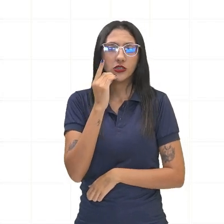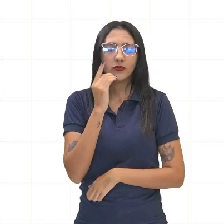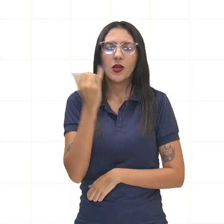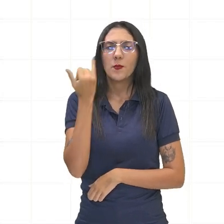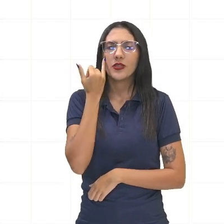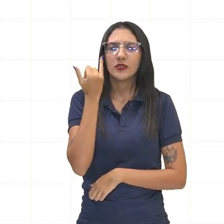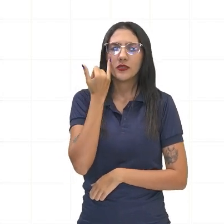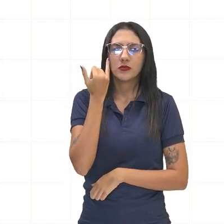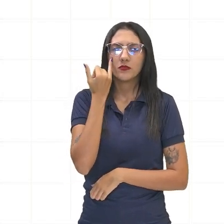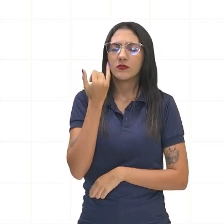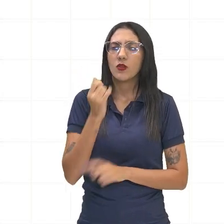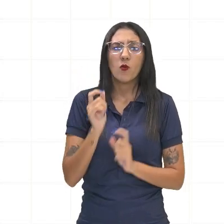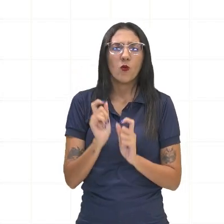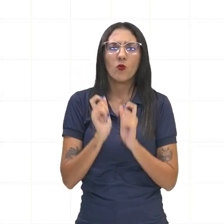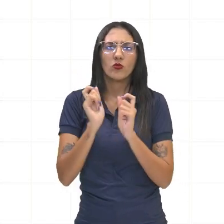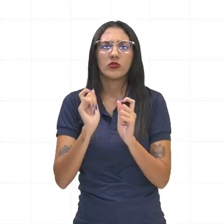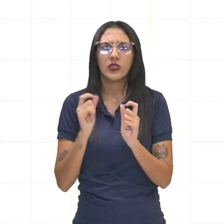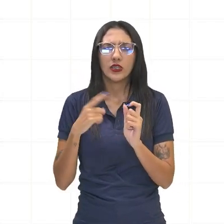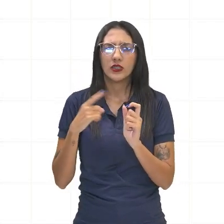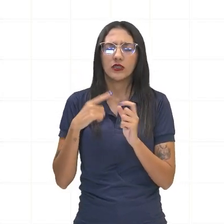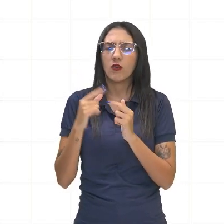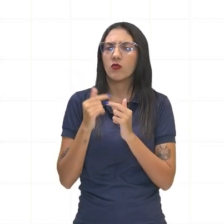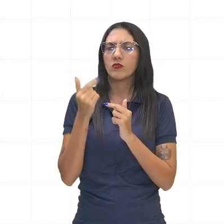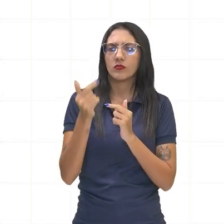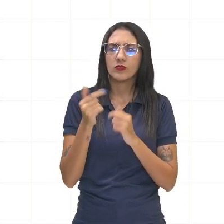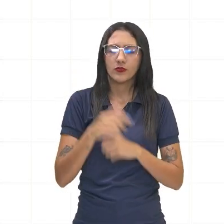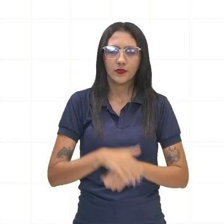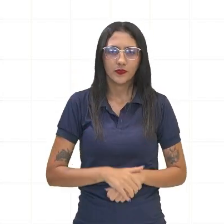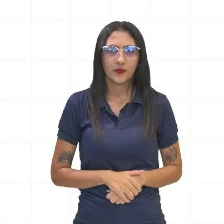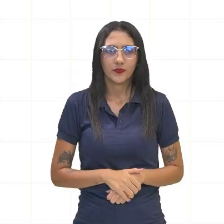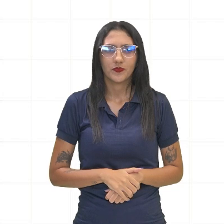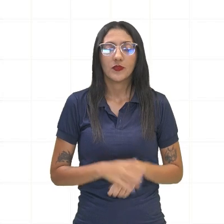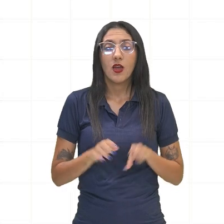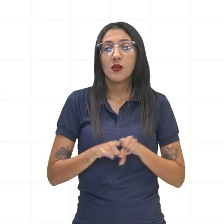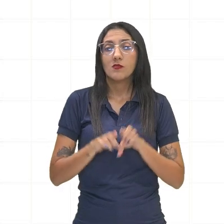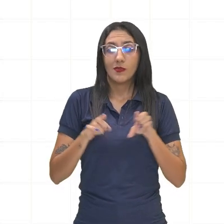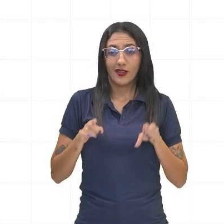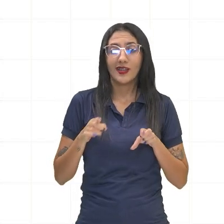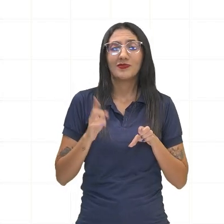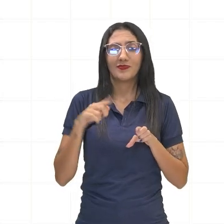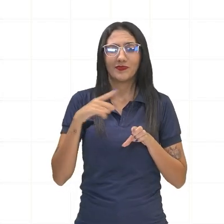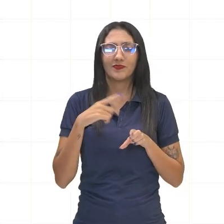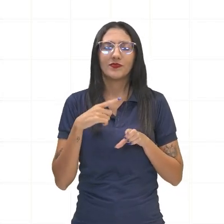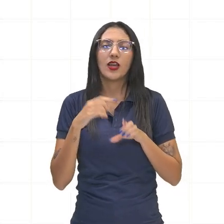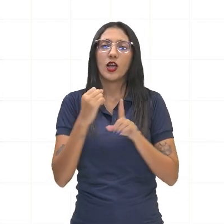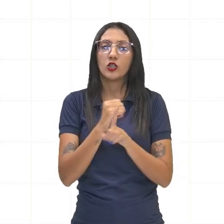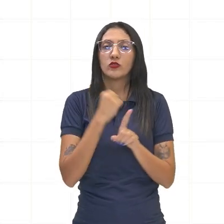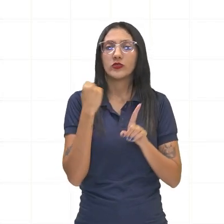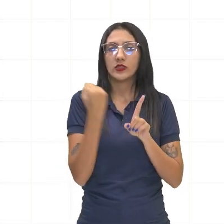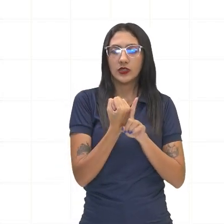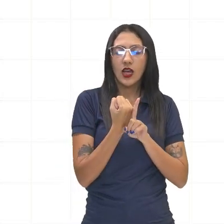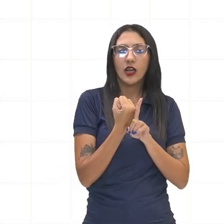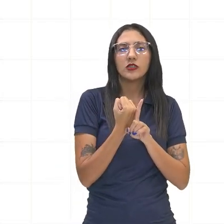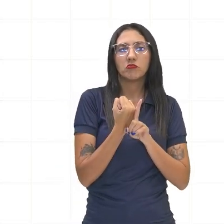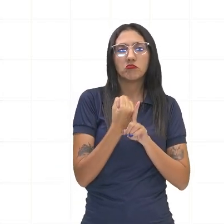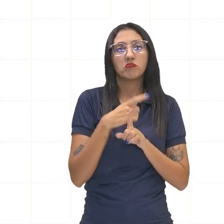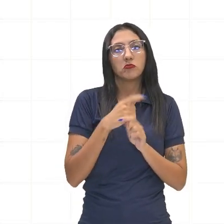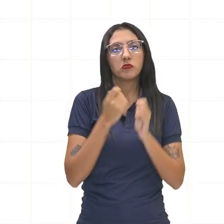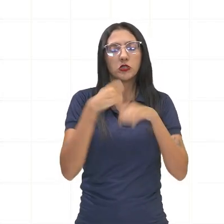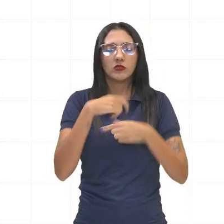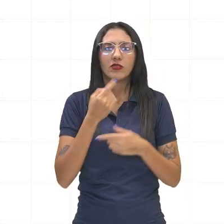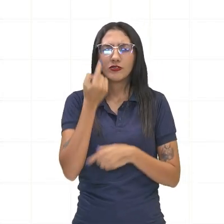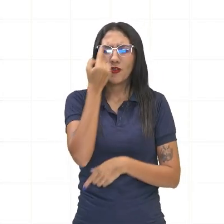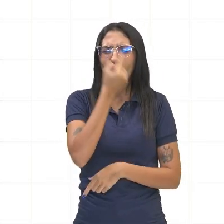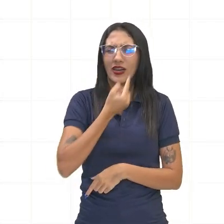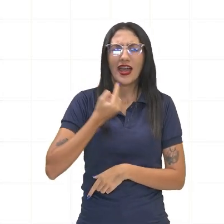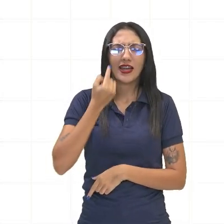que acontecimento veio depois do outro. Mas há sociedades para as quais os horários não